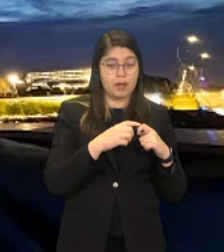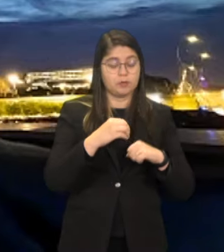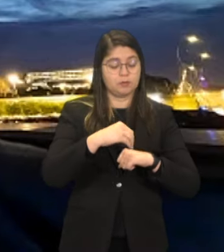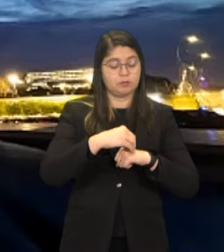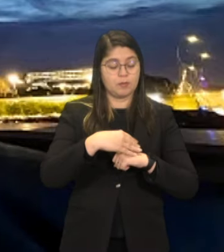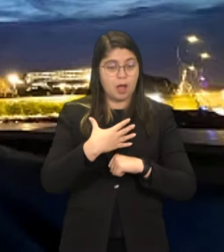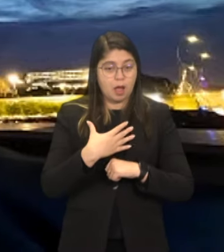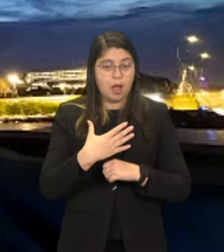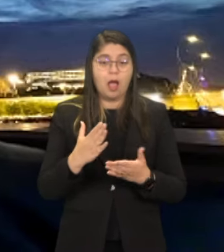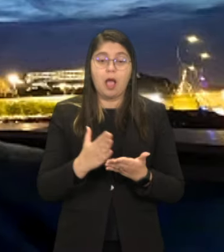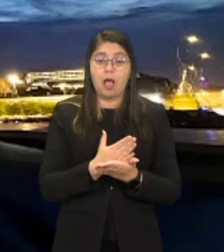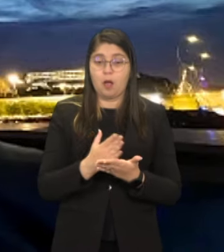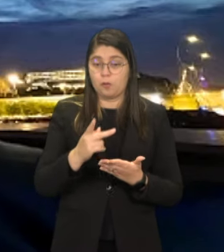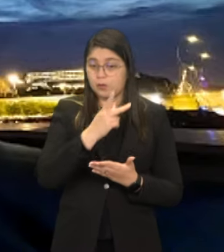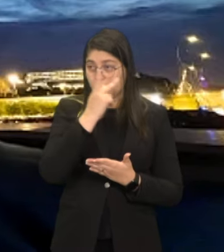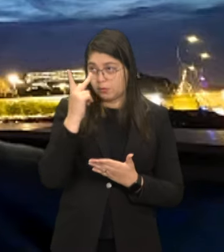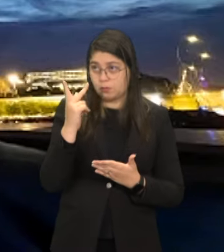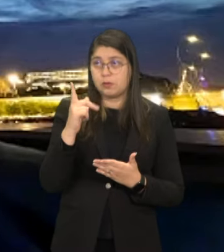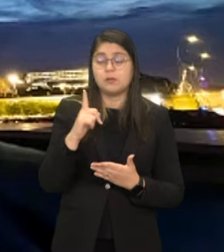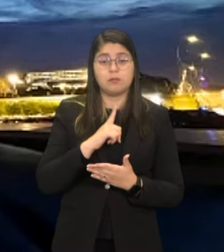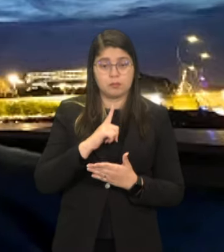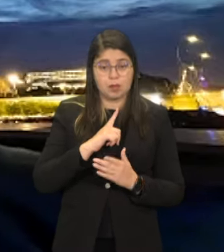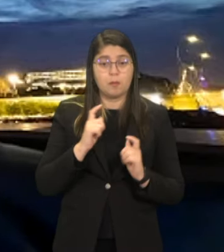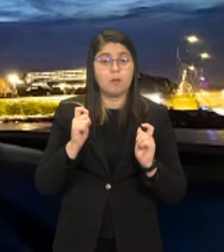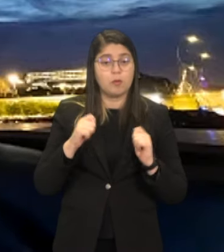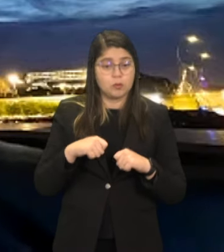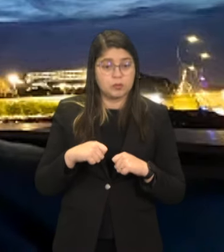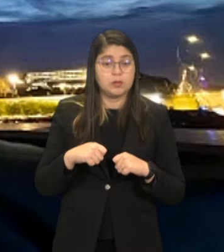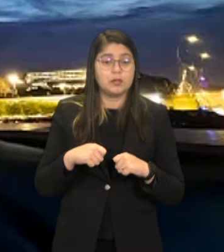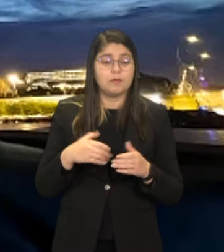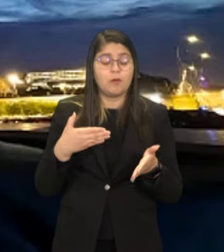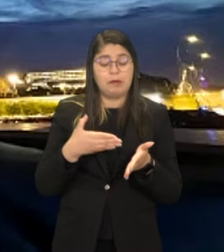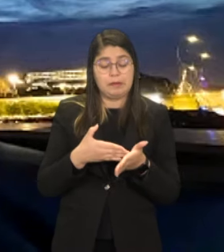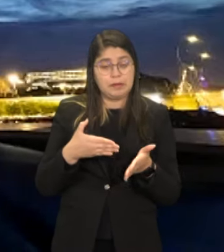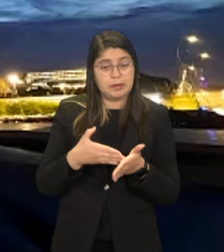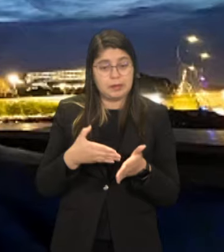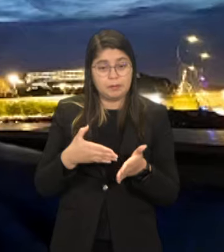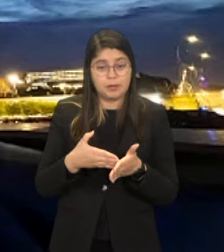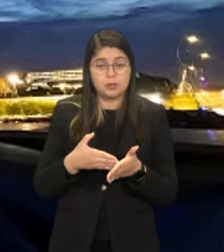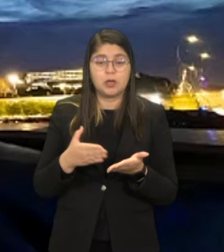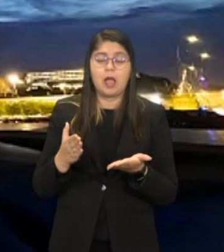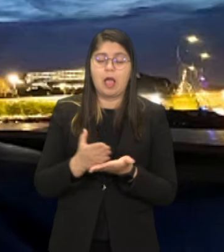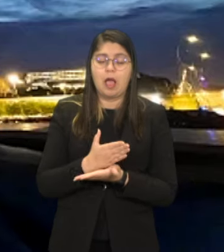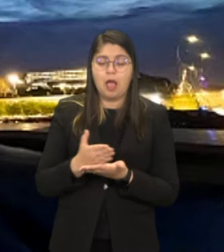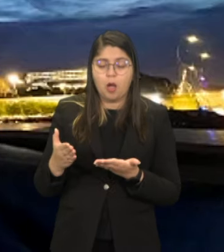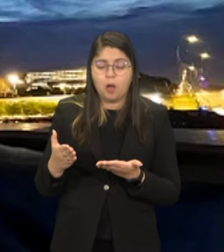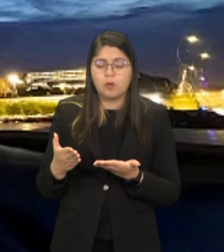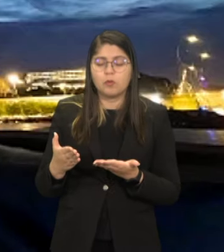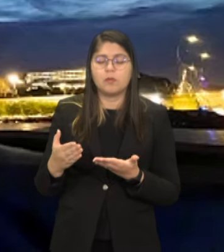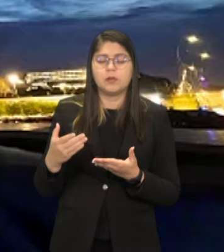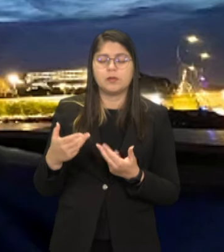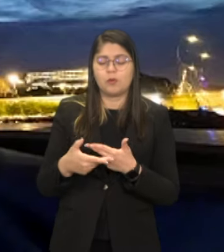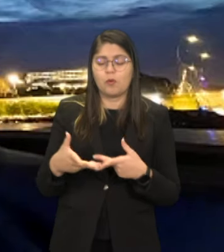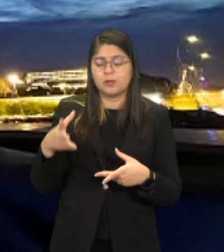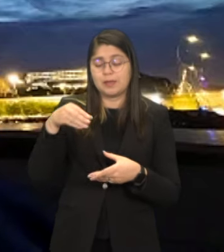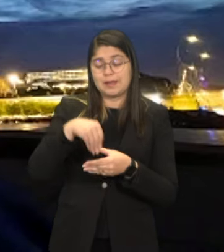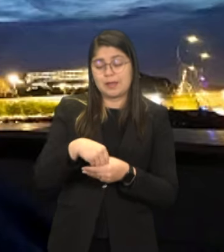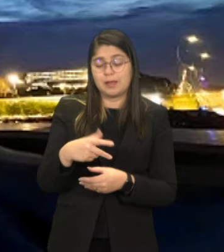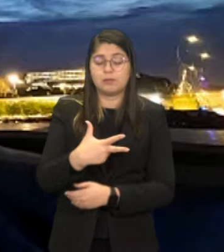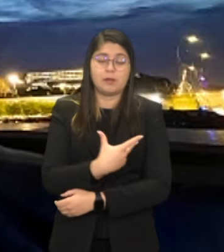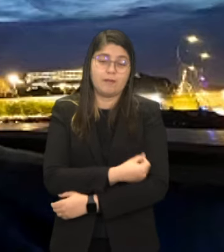certas pessoas têm realmente uma restrição a alguns princípios ativos que